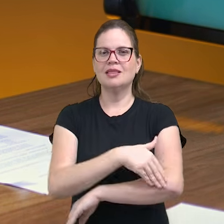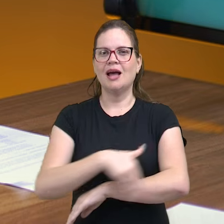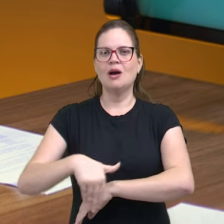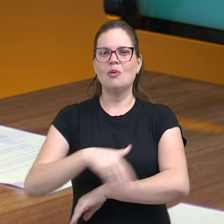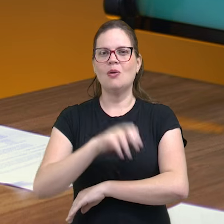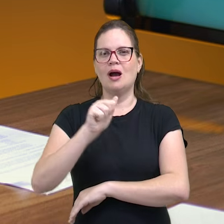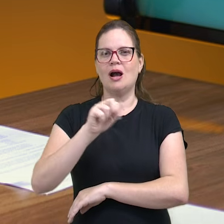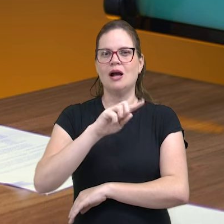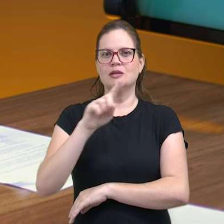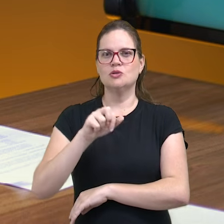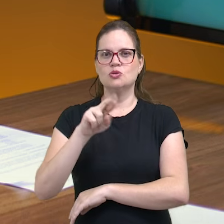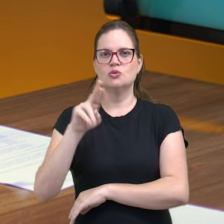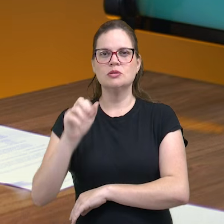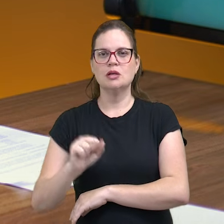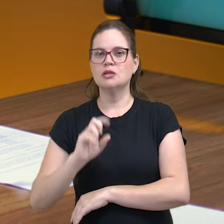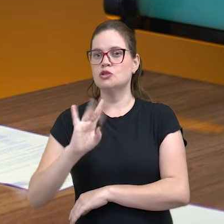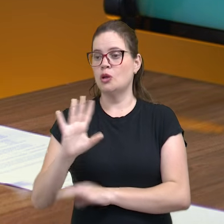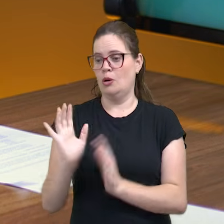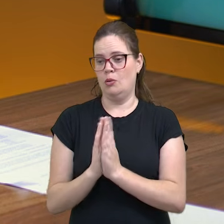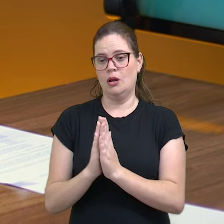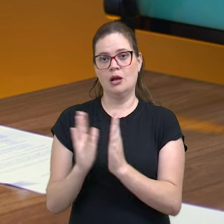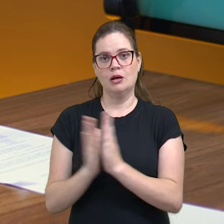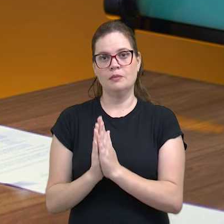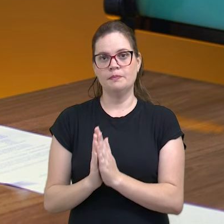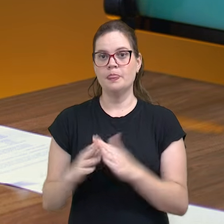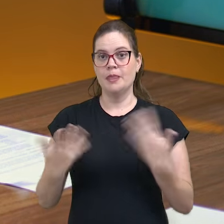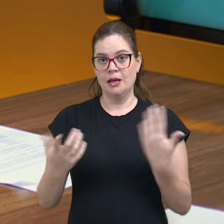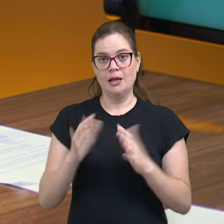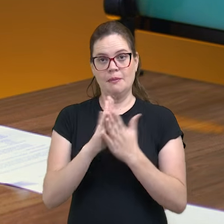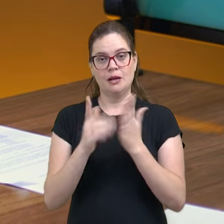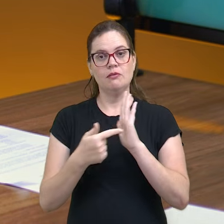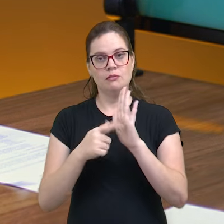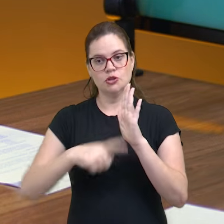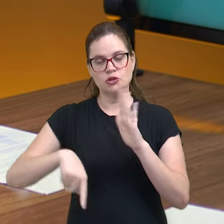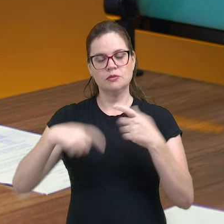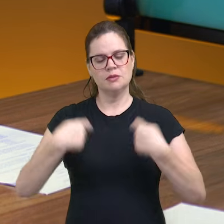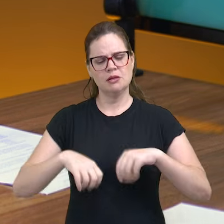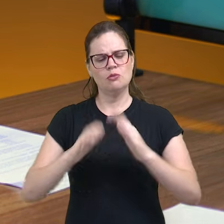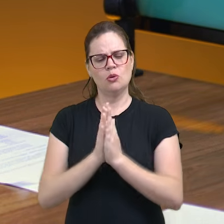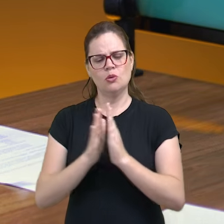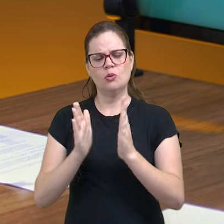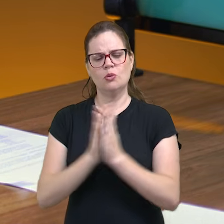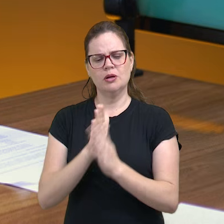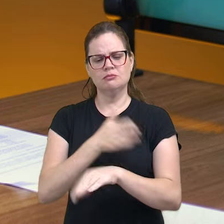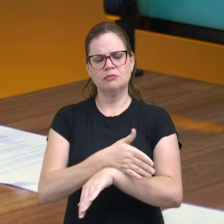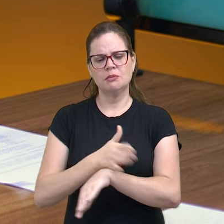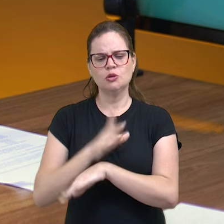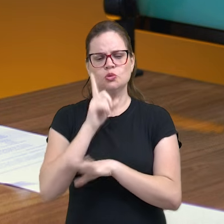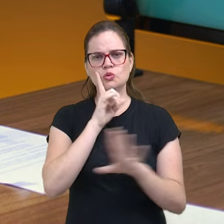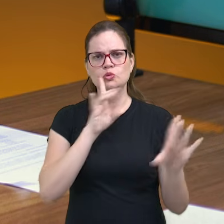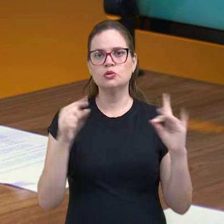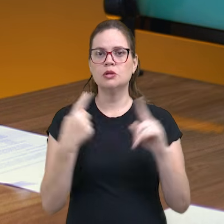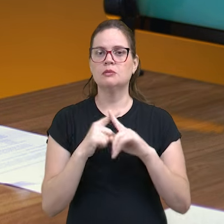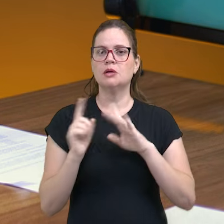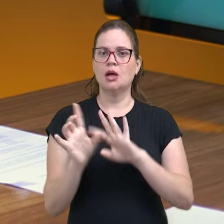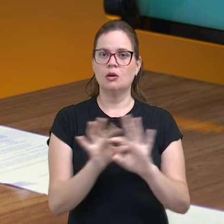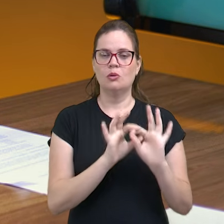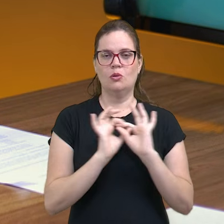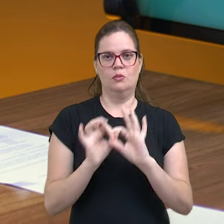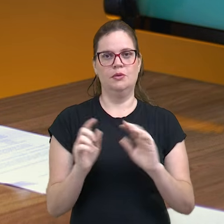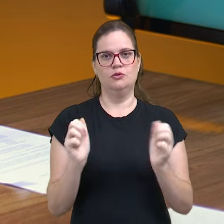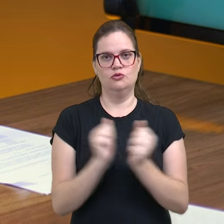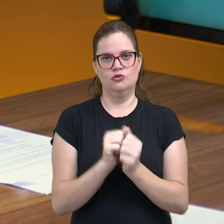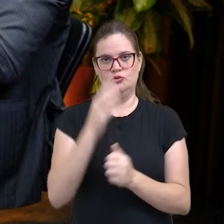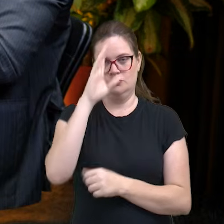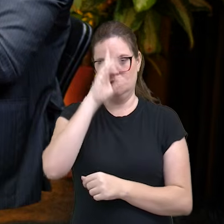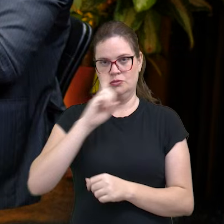sem cessar. Então, o culto é para isso. É um momento de comunhão do homem com Deus. Então, é importante esse entendimento de